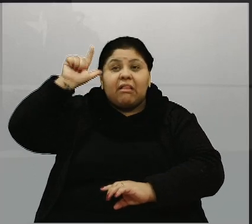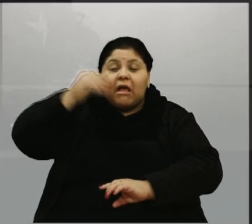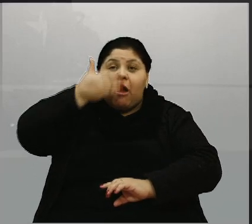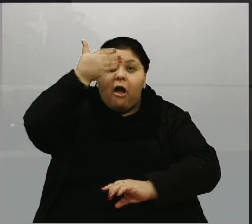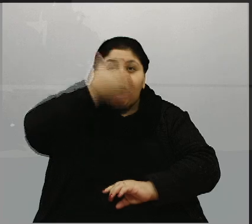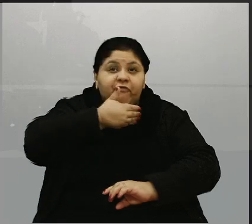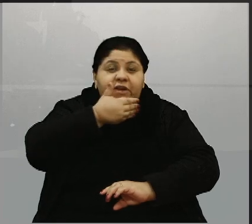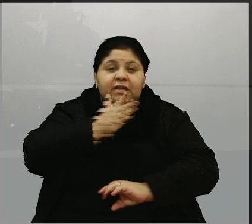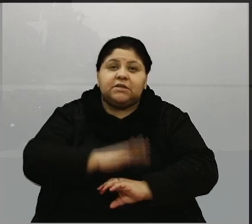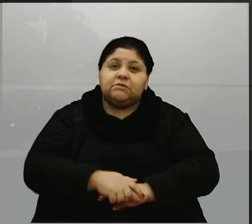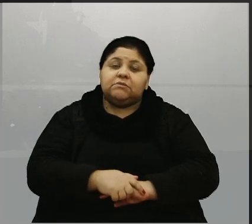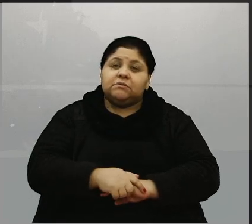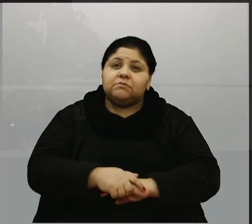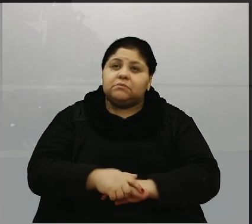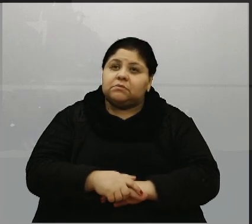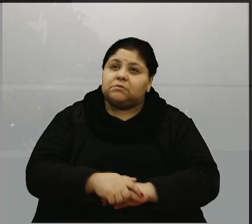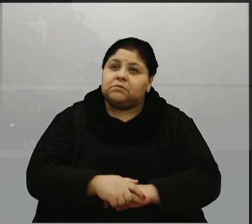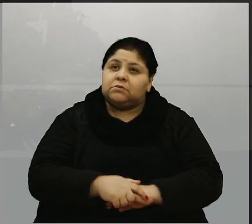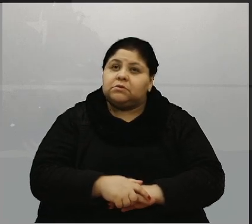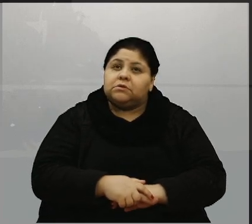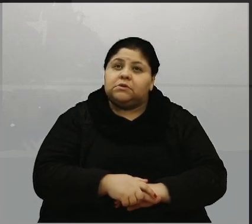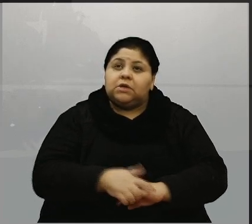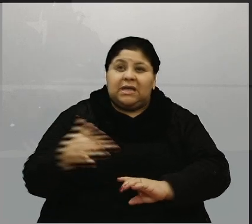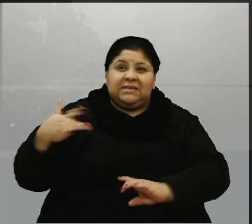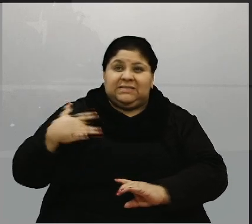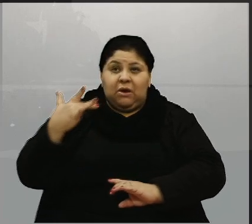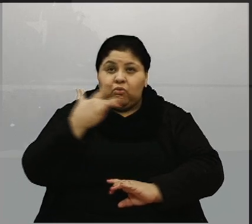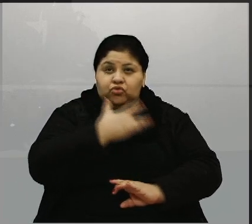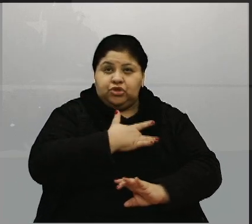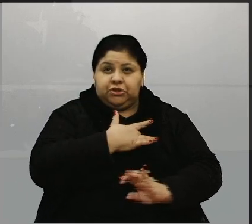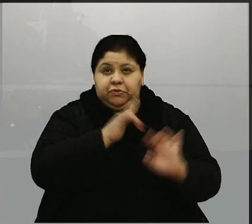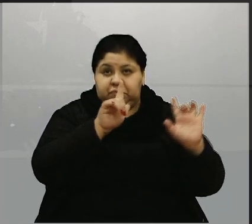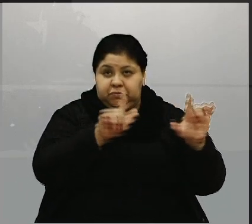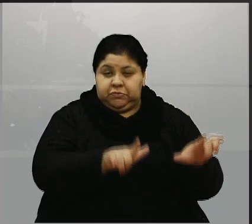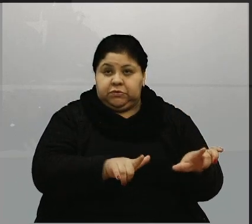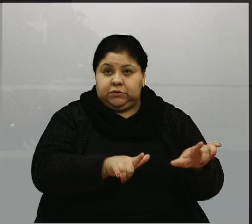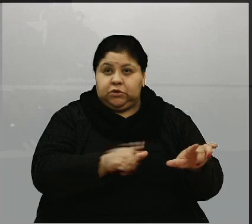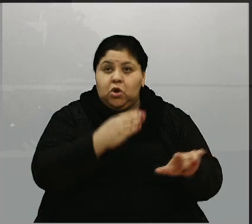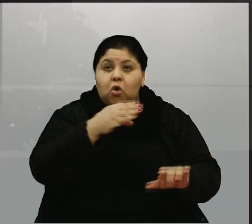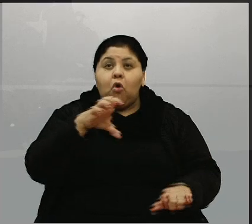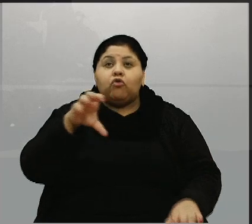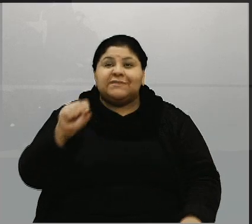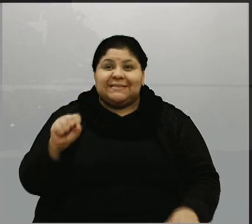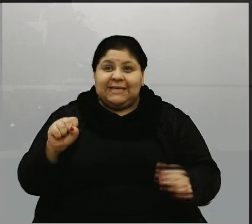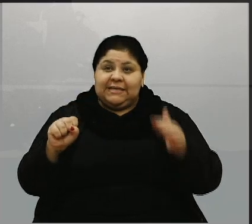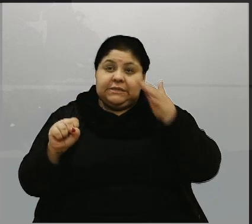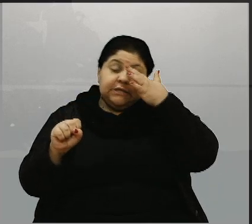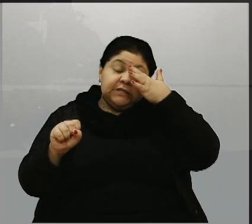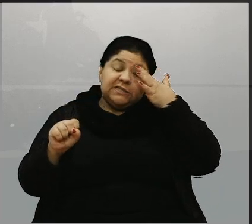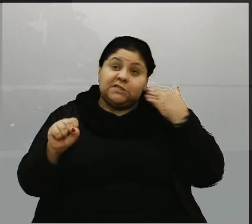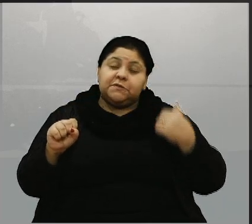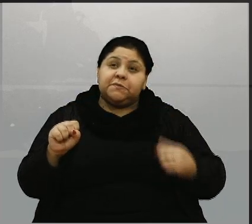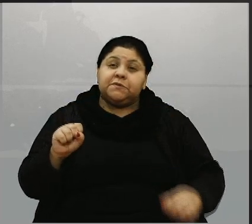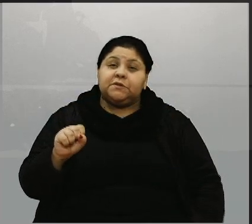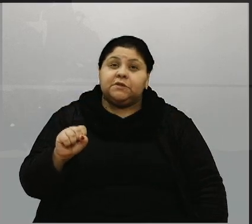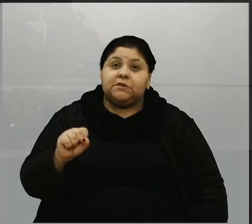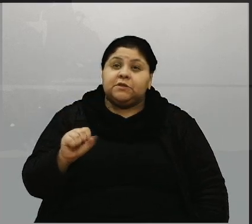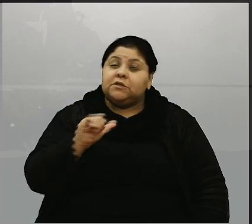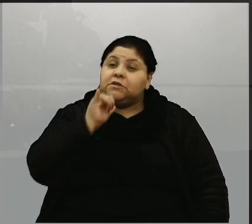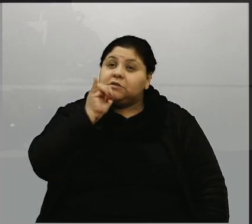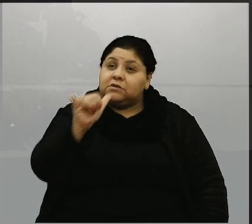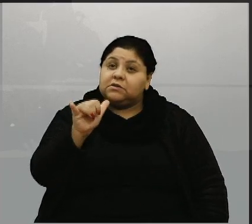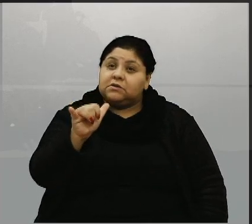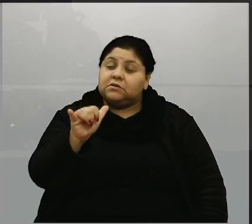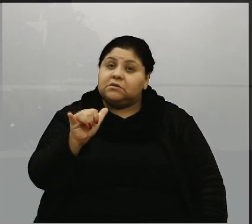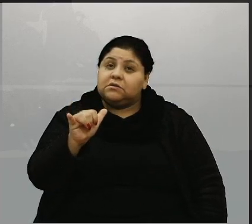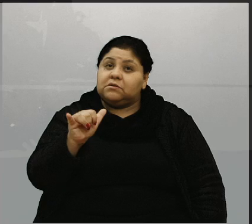frente ao Complexo de Saúde do CES. E aí onde as pessoas, que o senhor fala da necessidade de